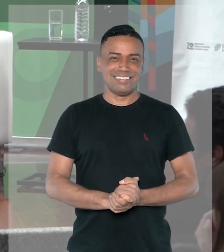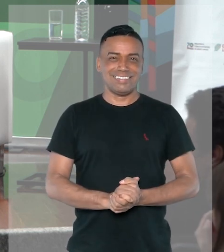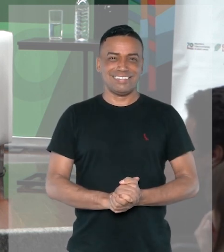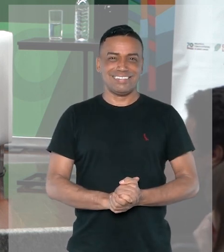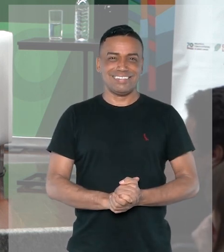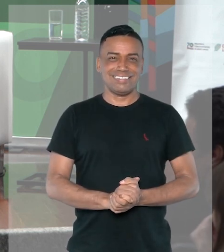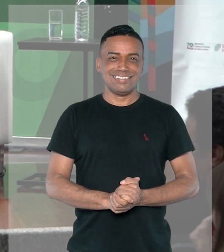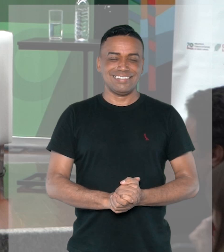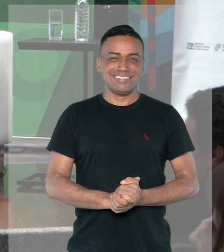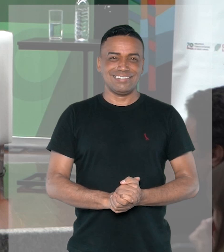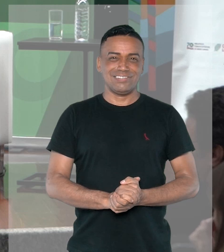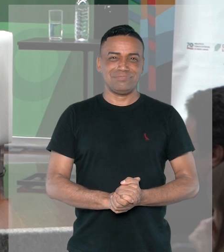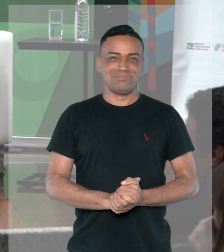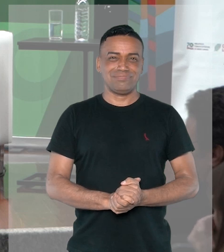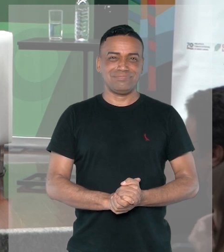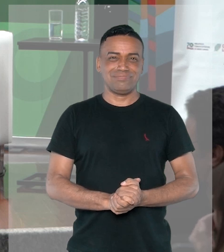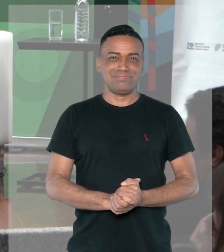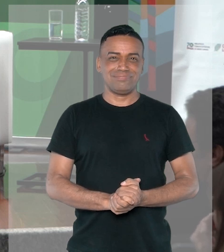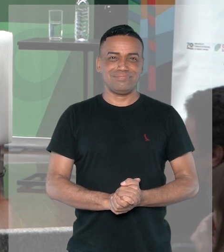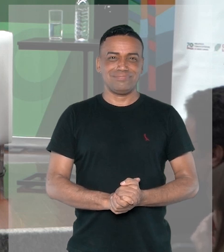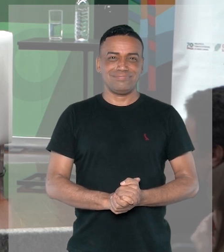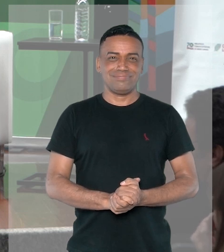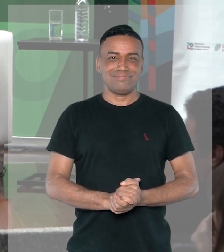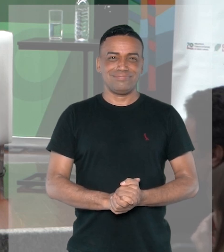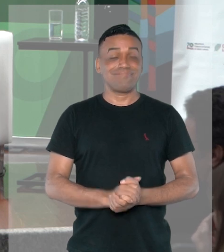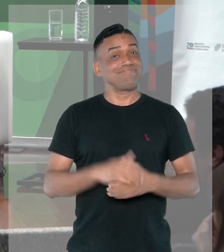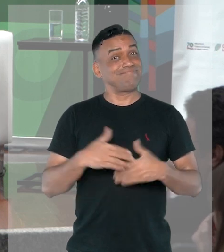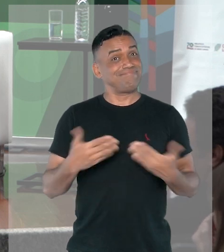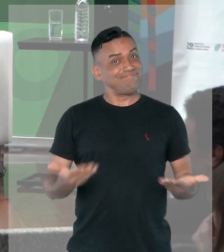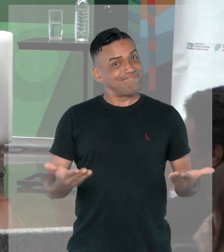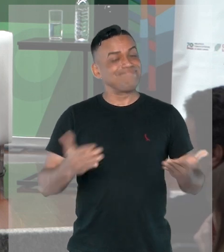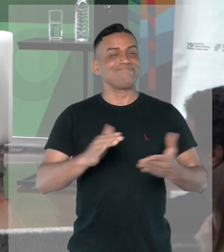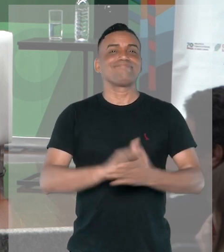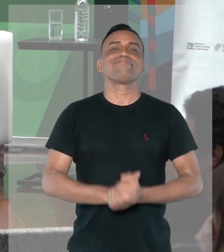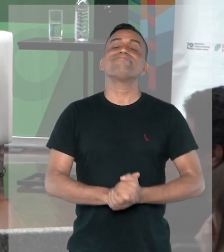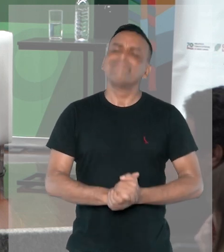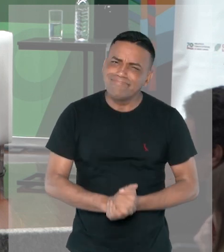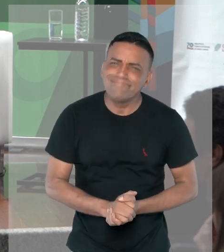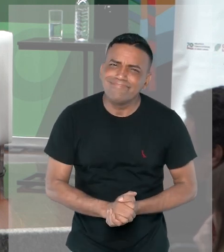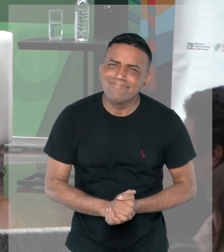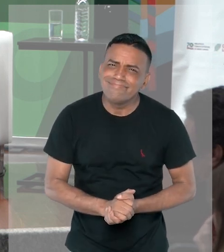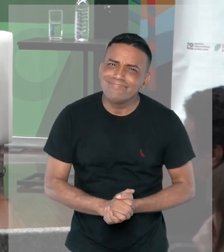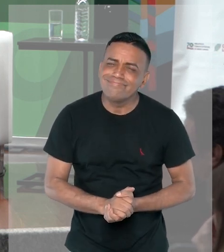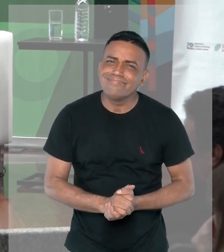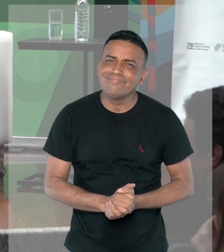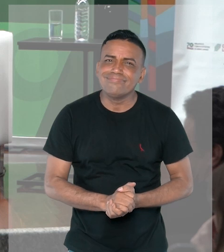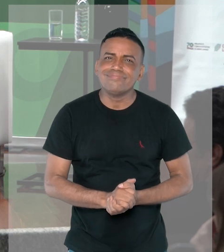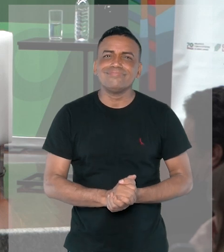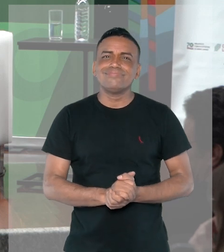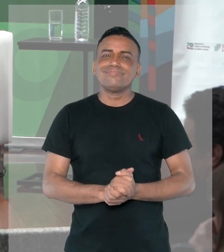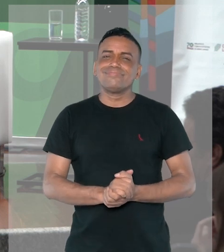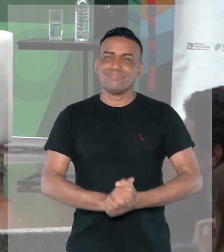O espectador ao qual a monja se dirigiu responde às indagações dela. Uma pessoa da produção do evento,